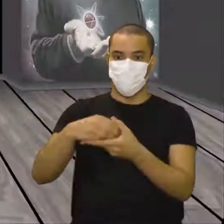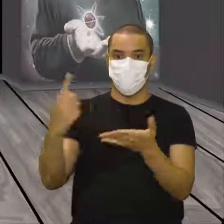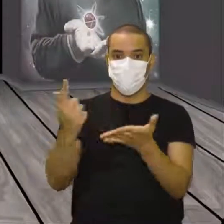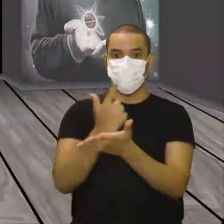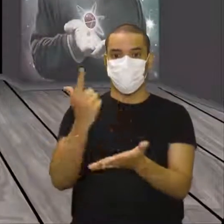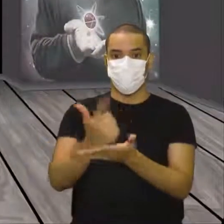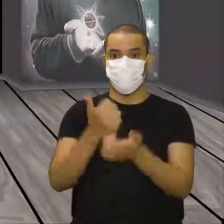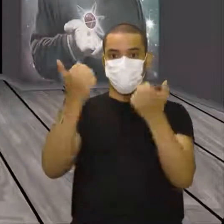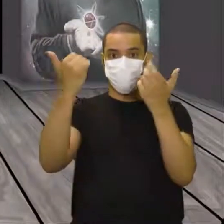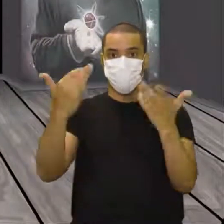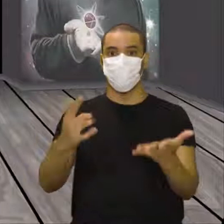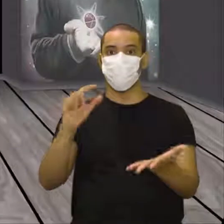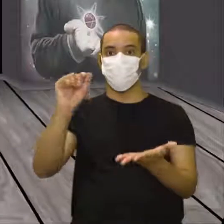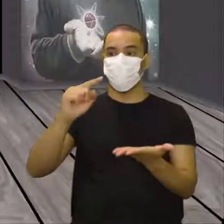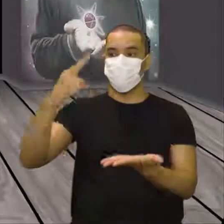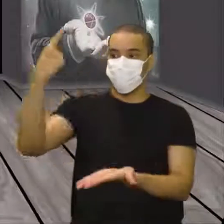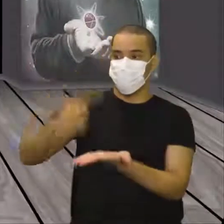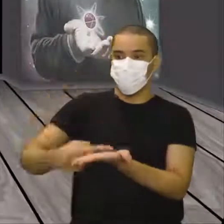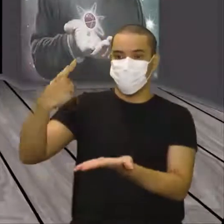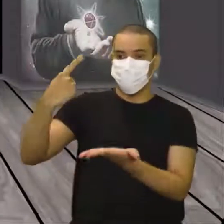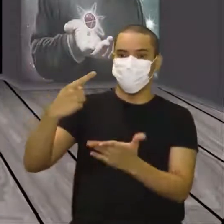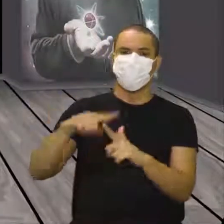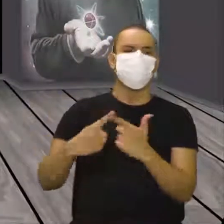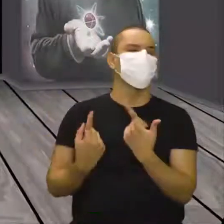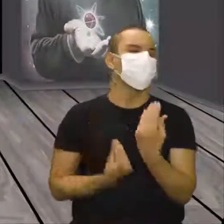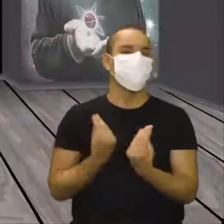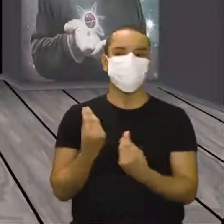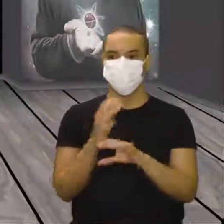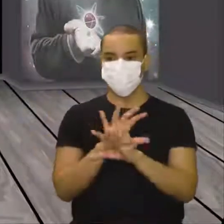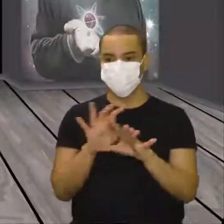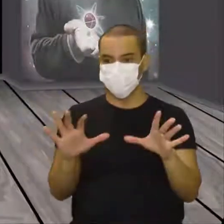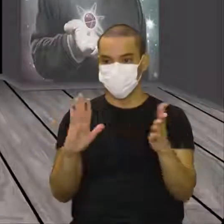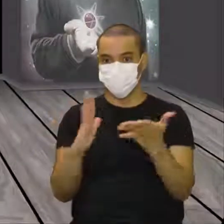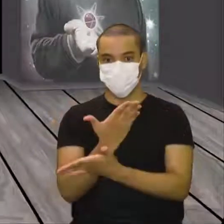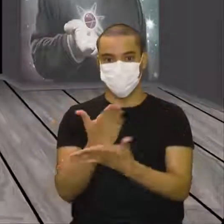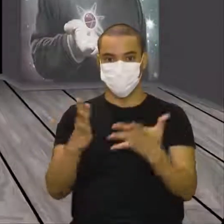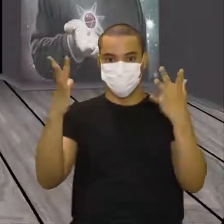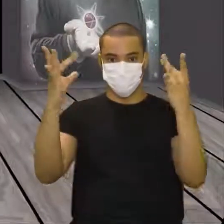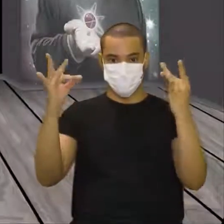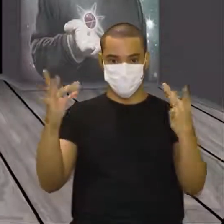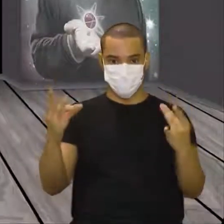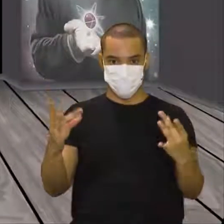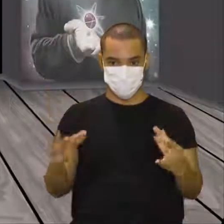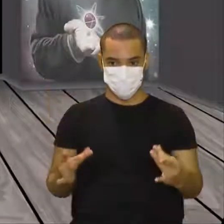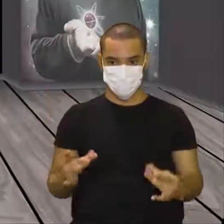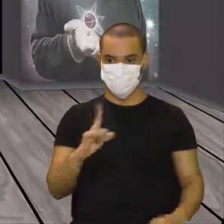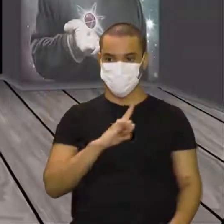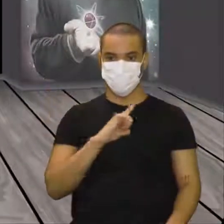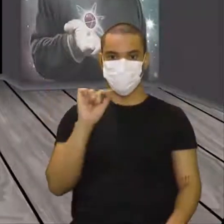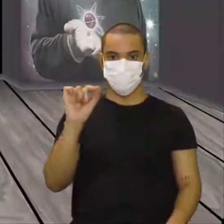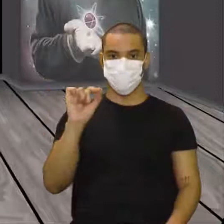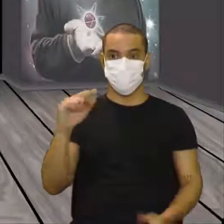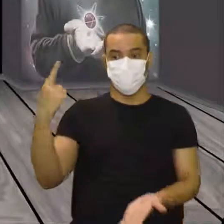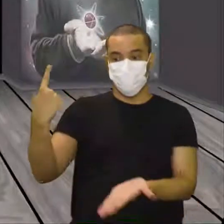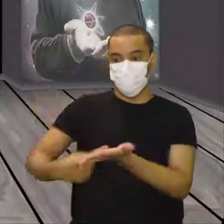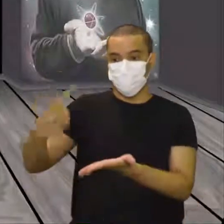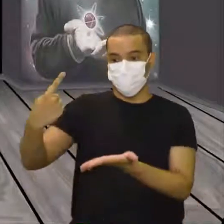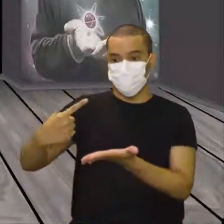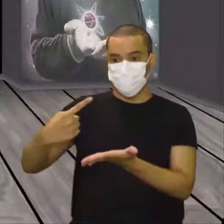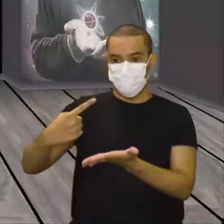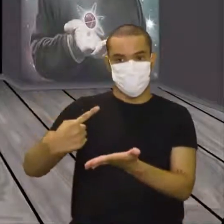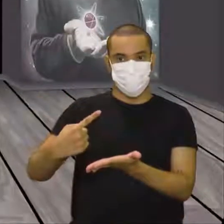corrente convencional. Ah, mas como assim? Alguns detalhes, eles são